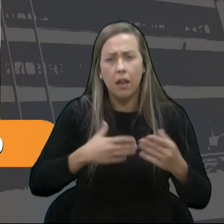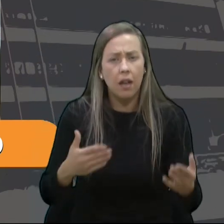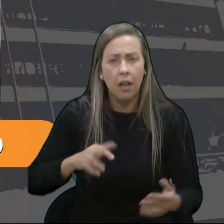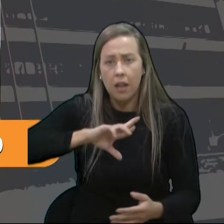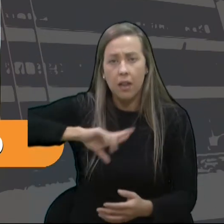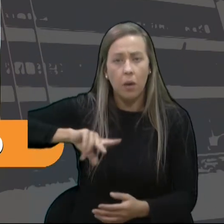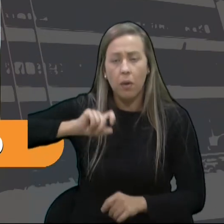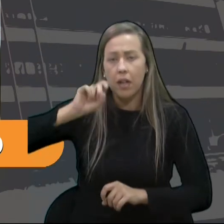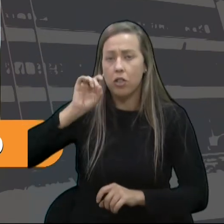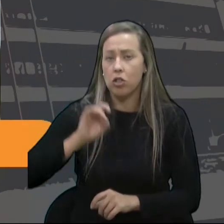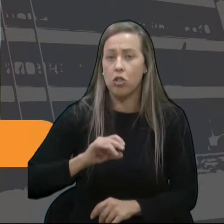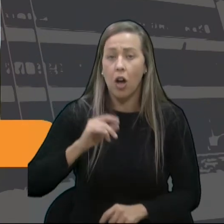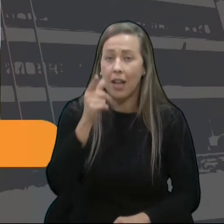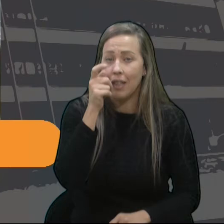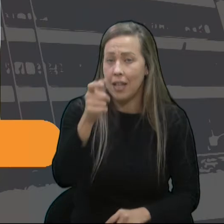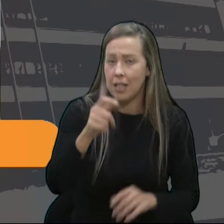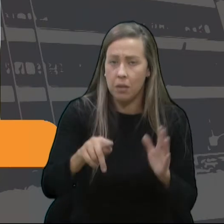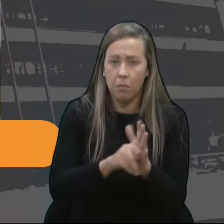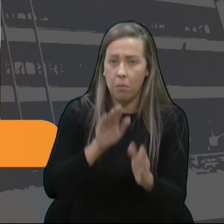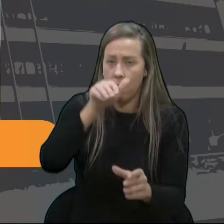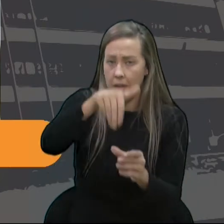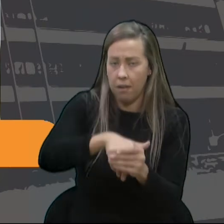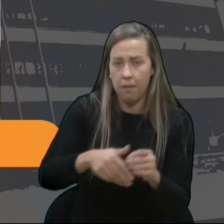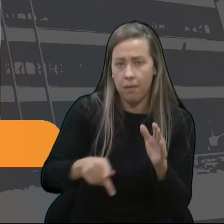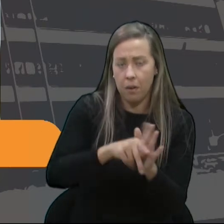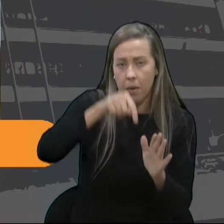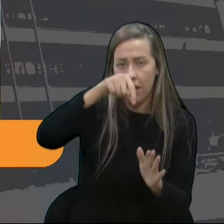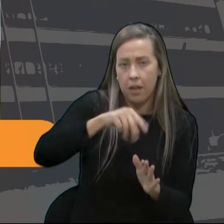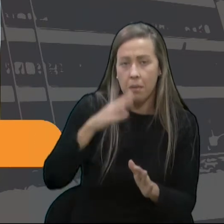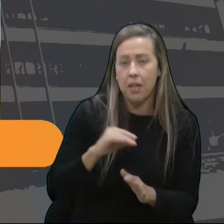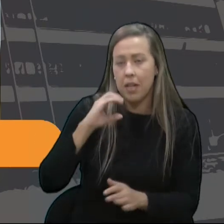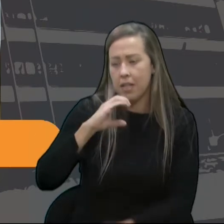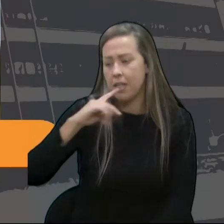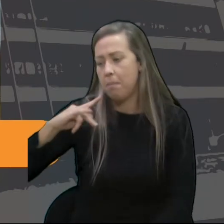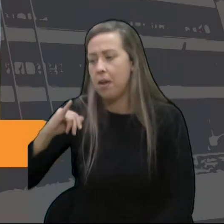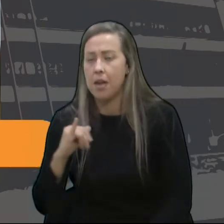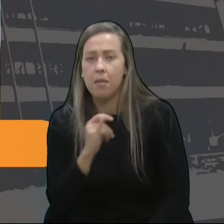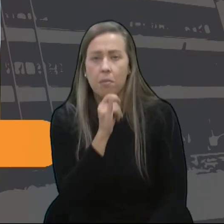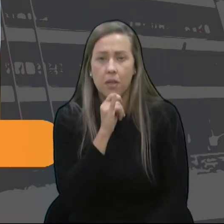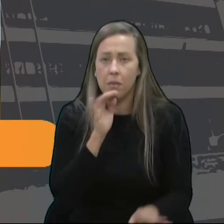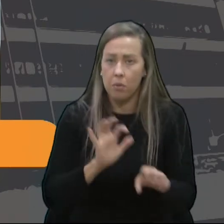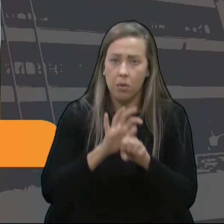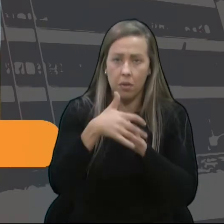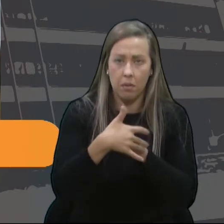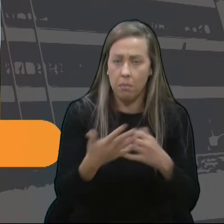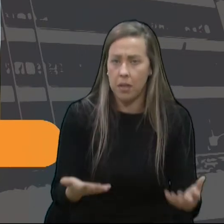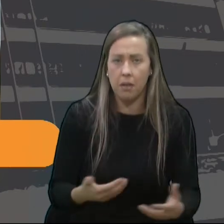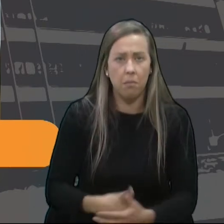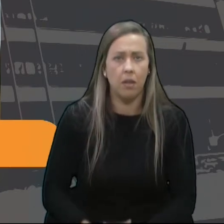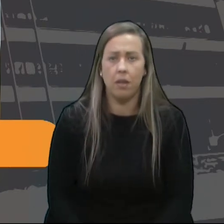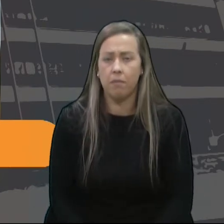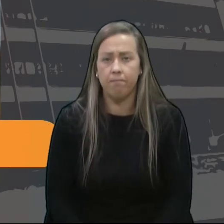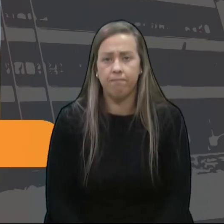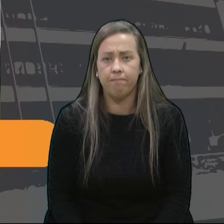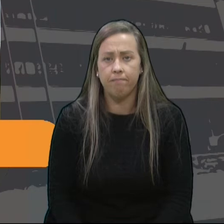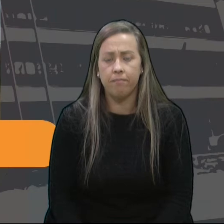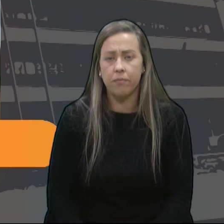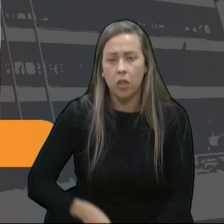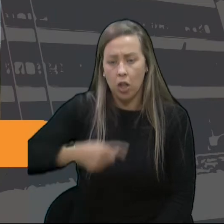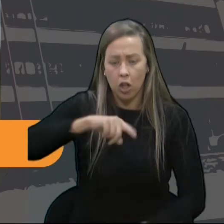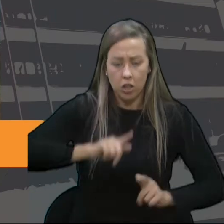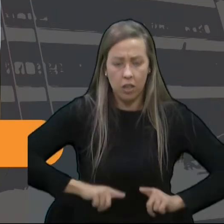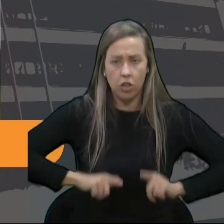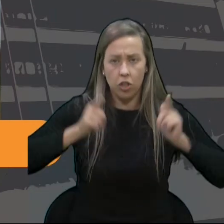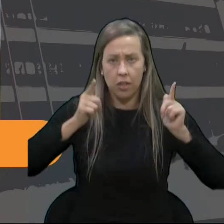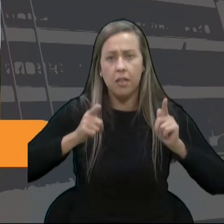só uma questão de interesse eleitoral interno quando a gente pensa na CPI da pandemia, né. A nossa